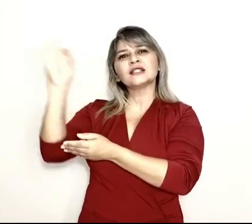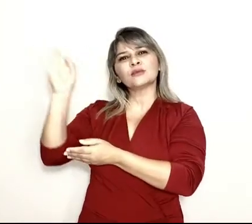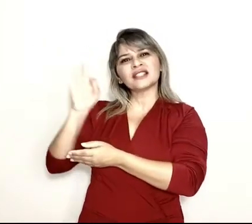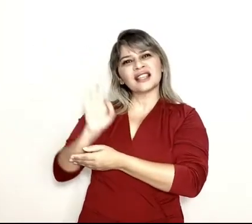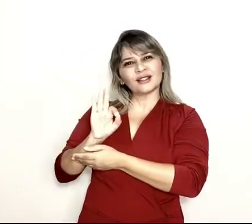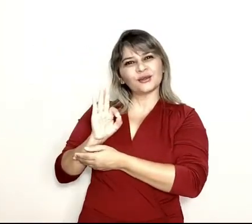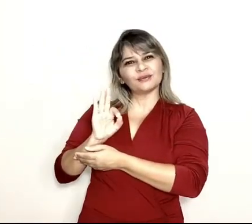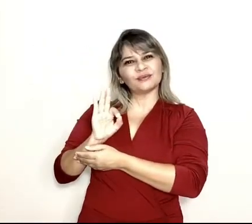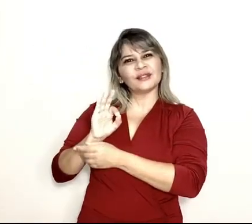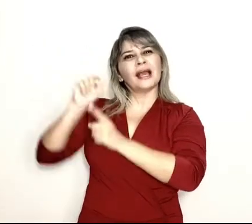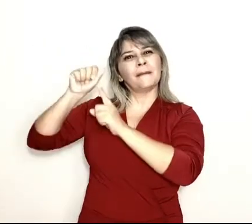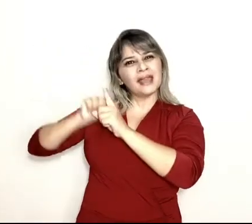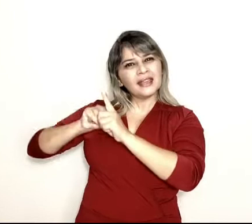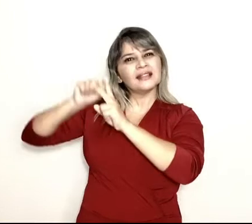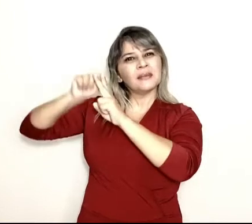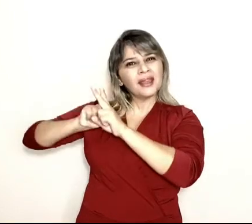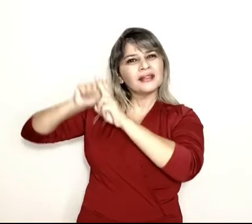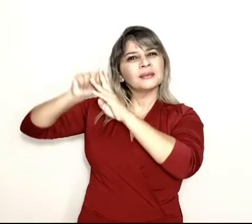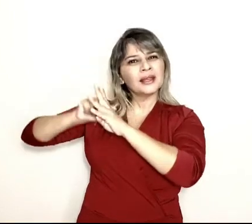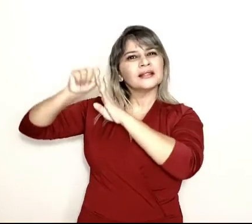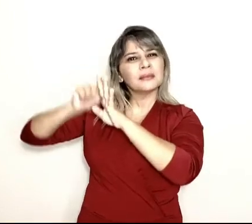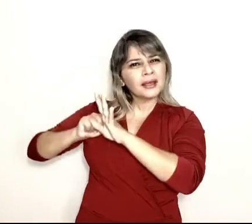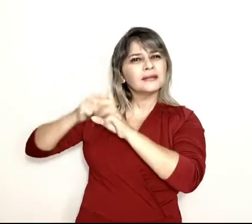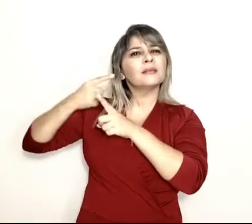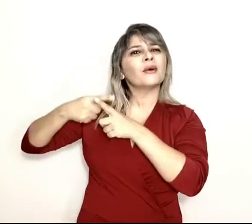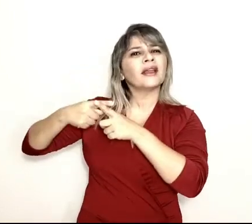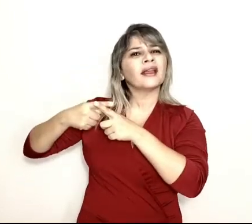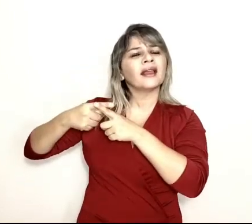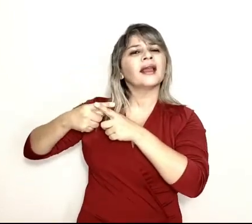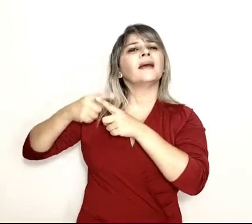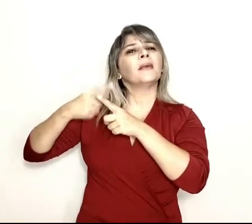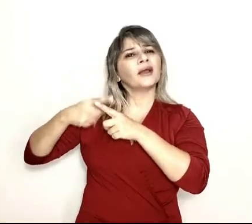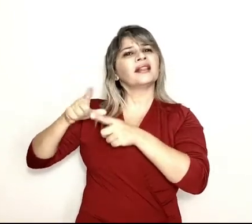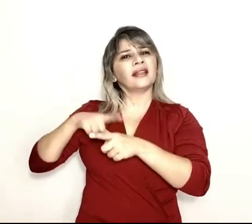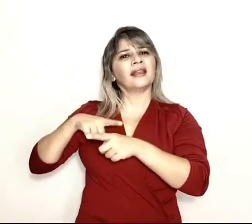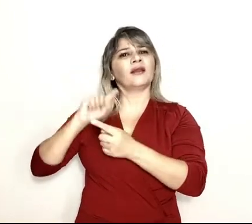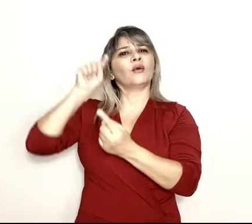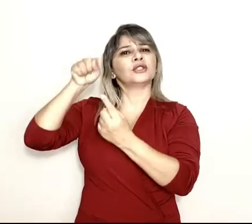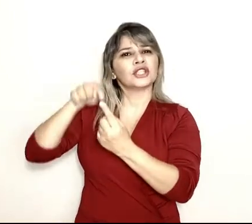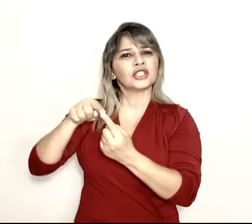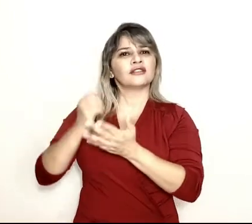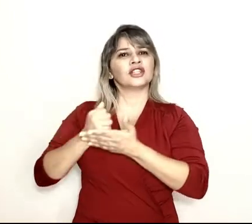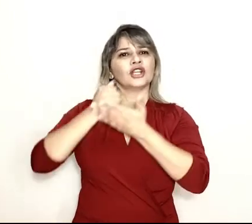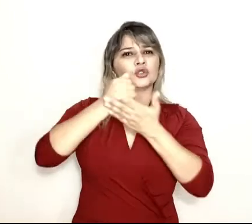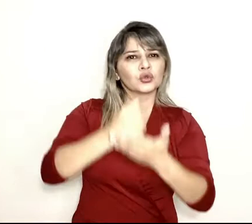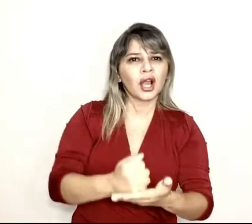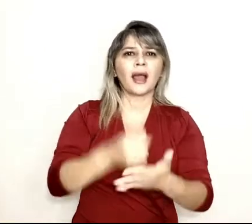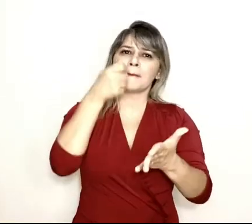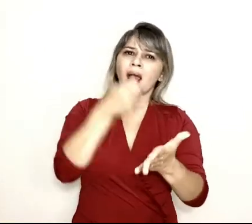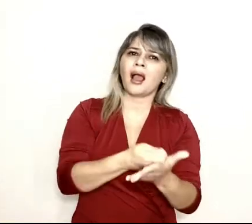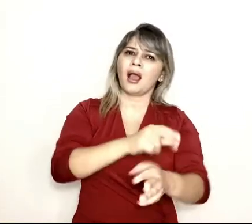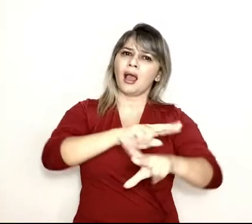nossas rendas mensais, para que haja sustento na casa do Senhor. Na verdade, não